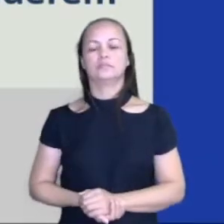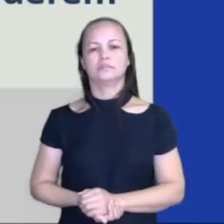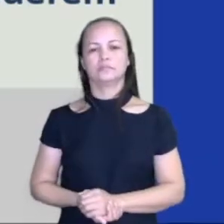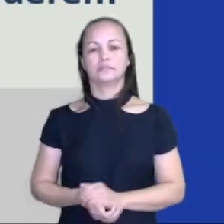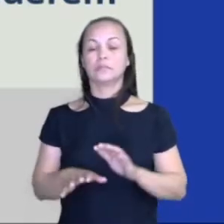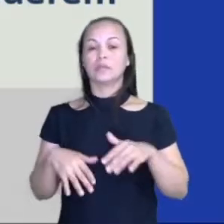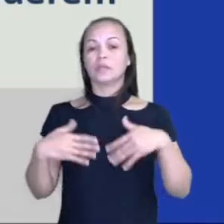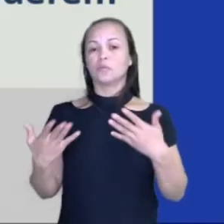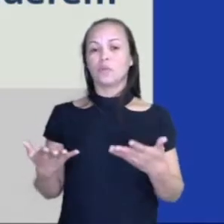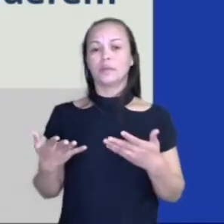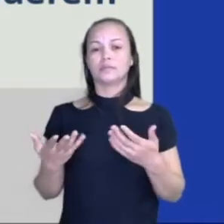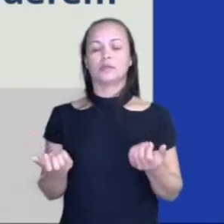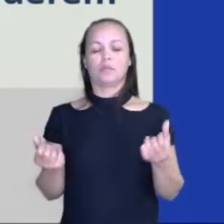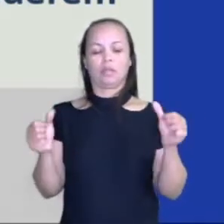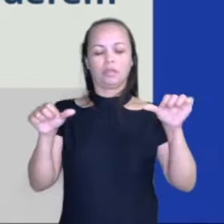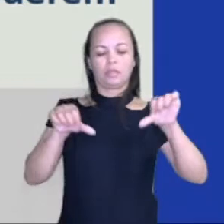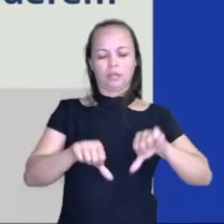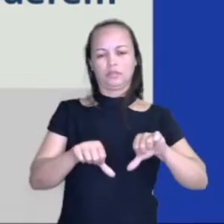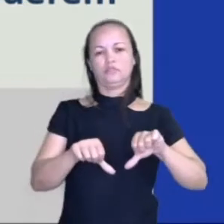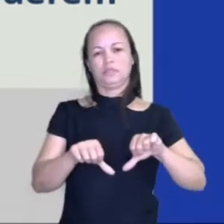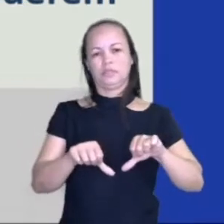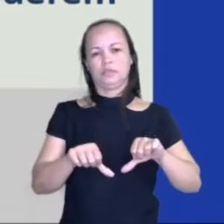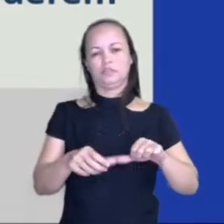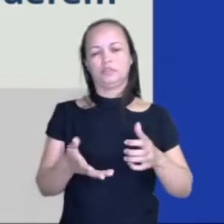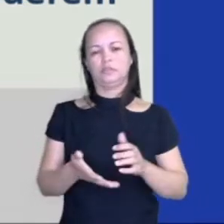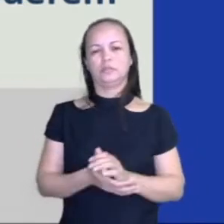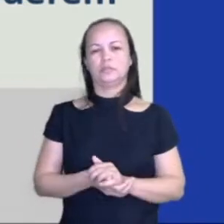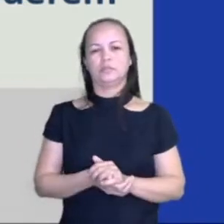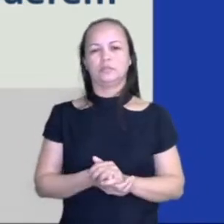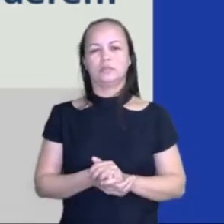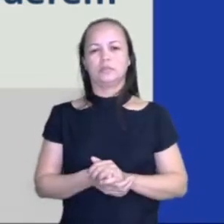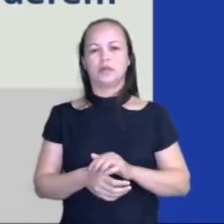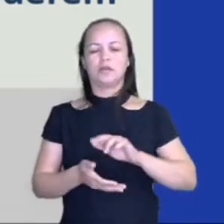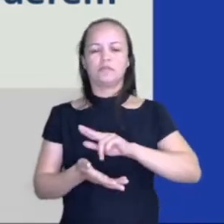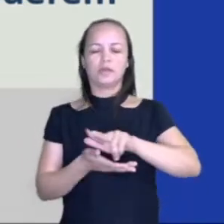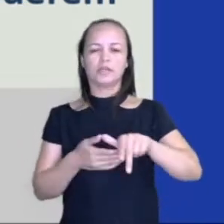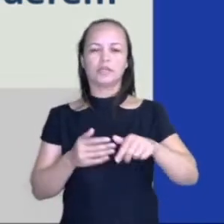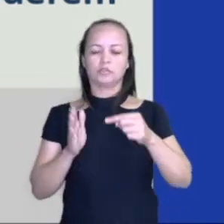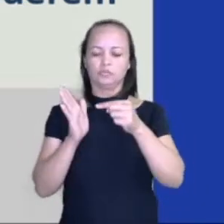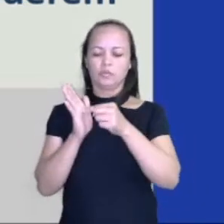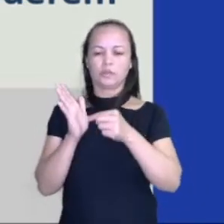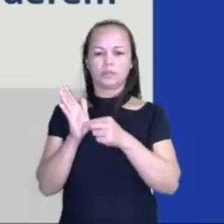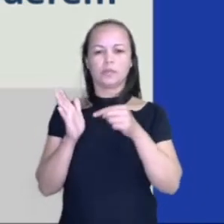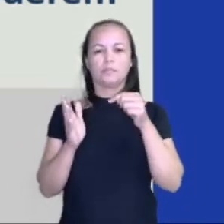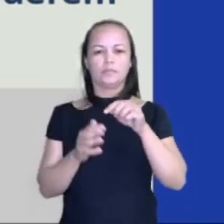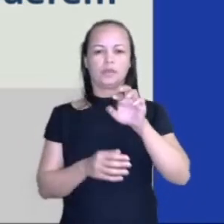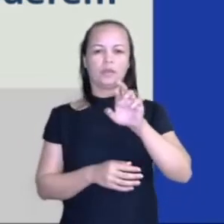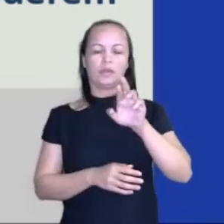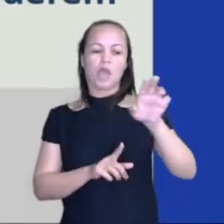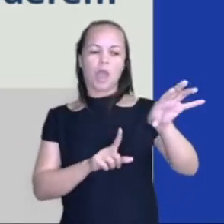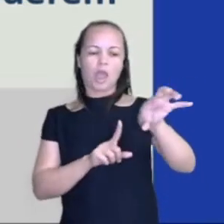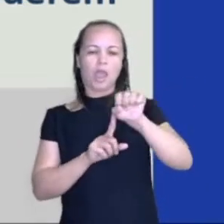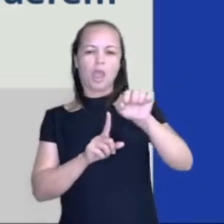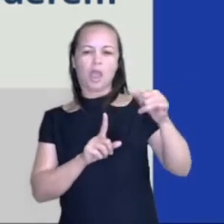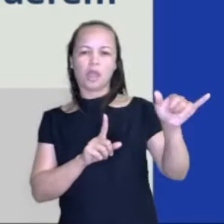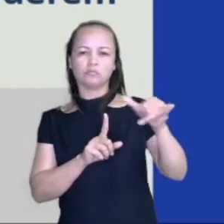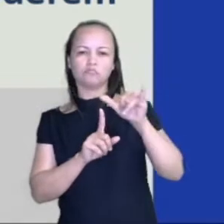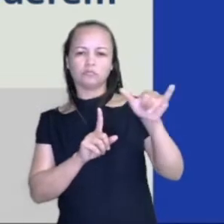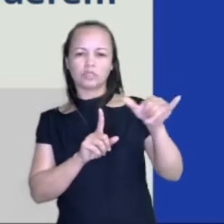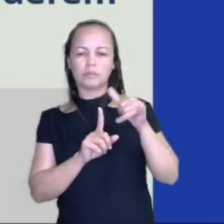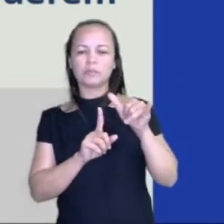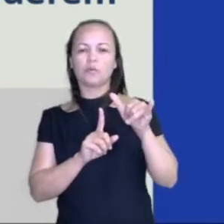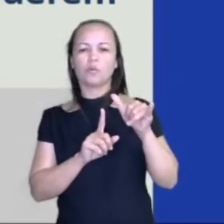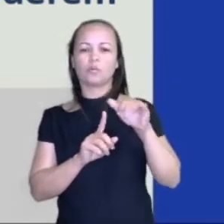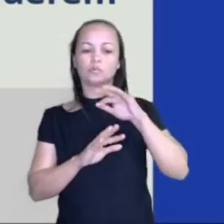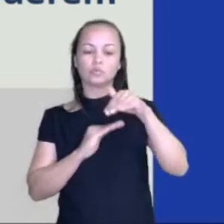é e quais são as desvantagens é a avaria do receptor que eu falei aqui perto todos os outros